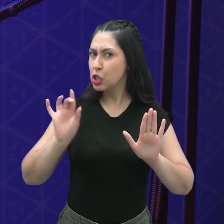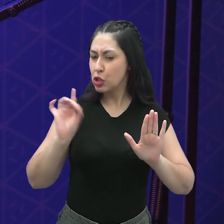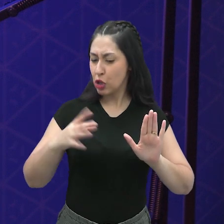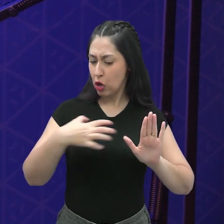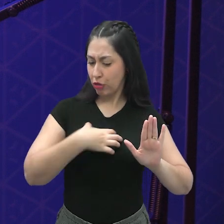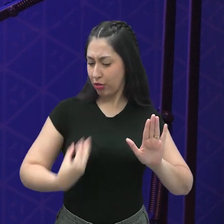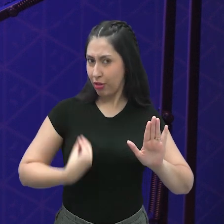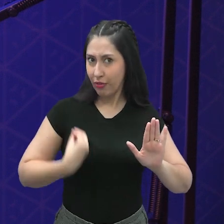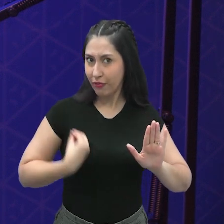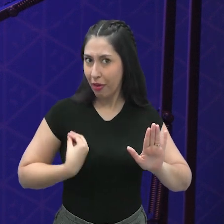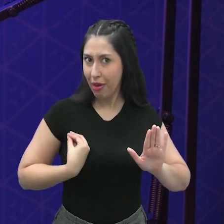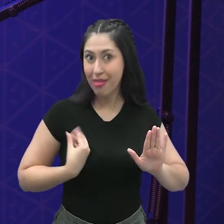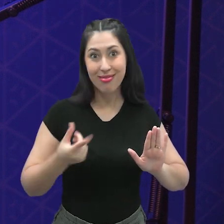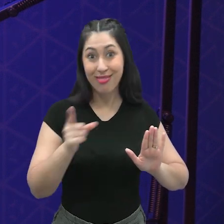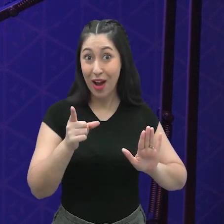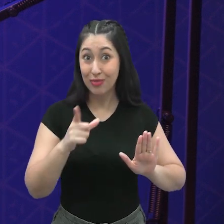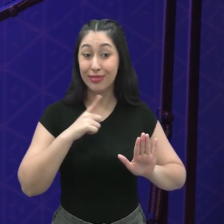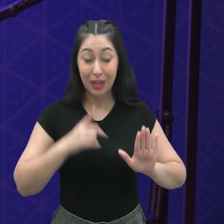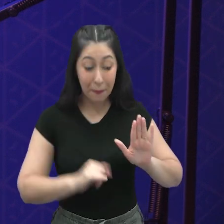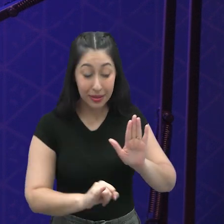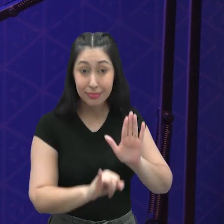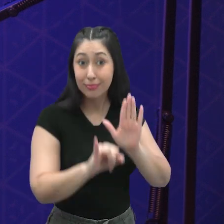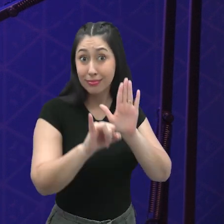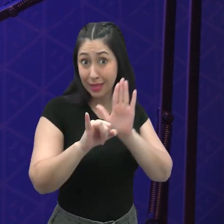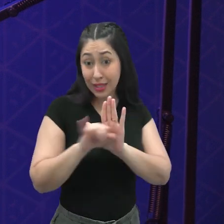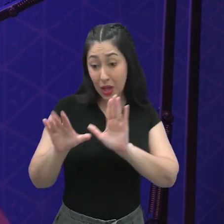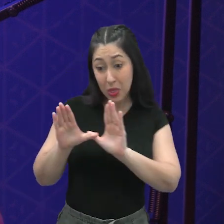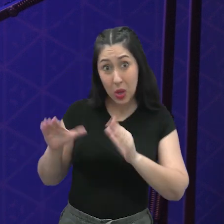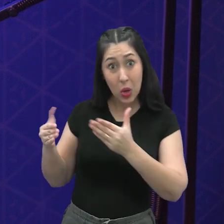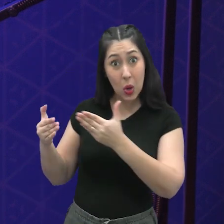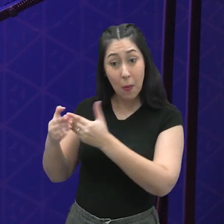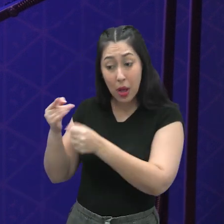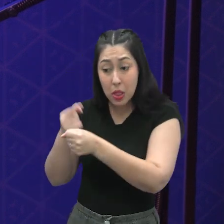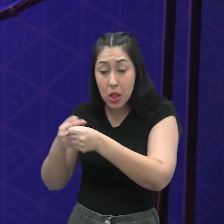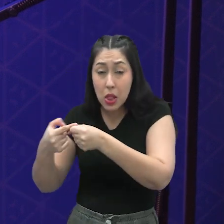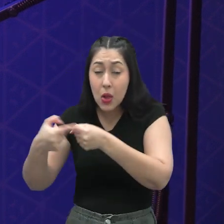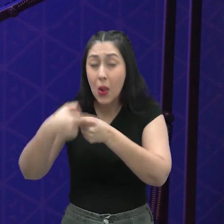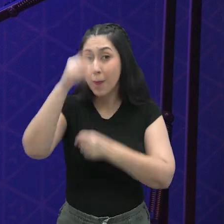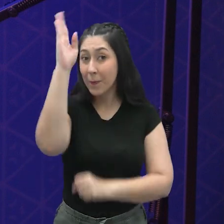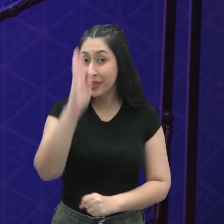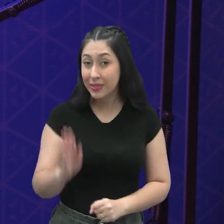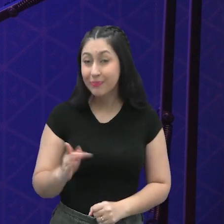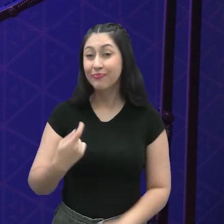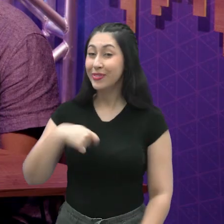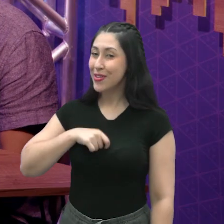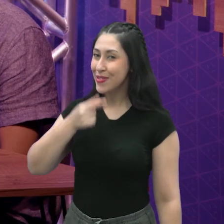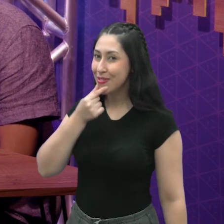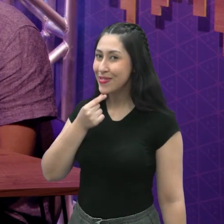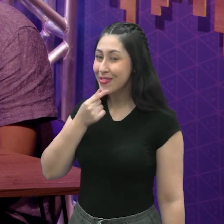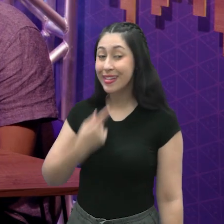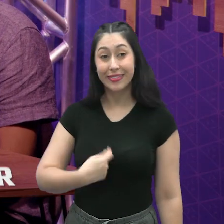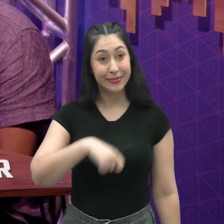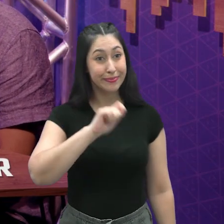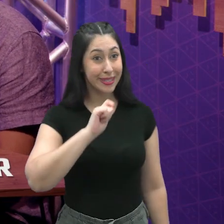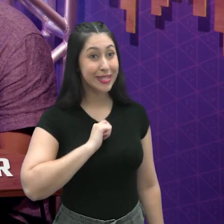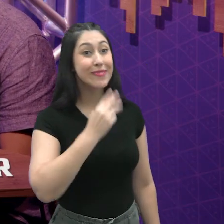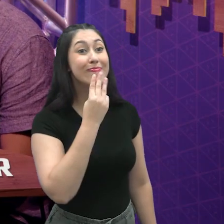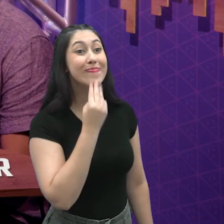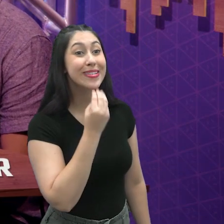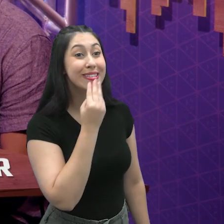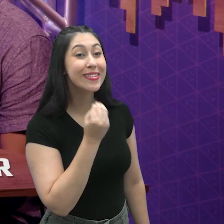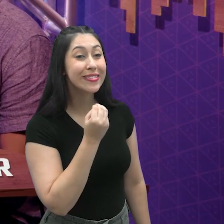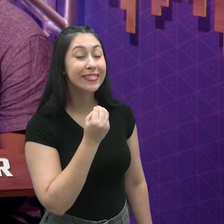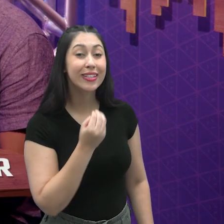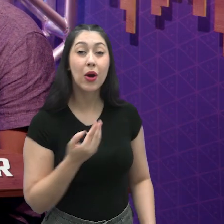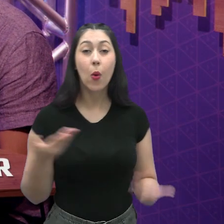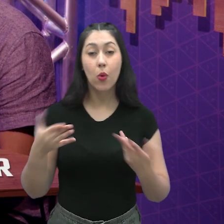do que um estilo de vida, ela preserva a identidade de comunidades do interior do nosso Brasil. Eu sou Samuel Strazer. Eu sou